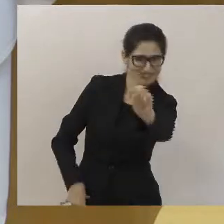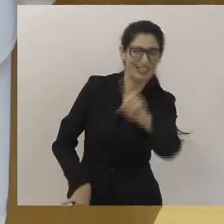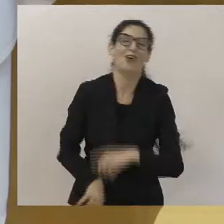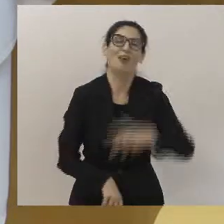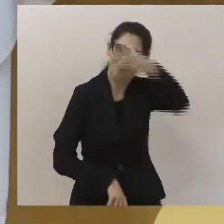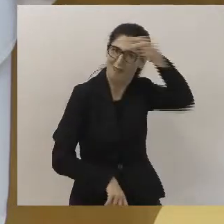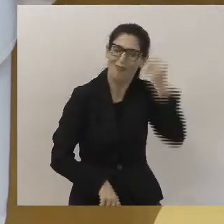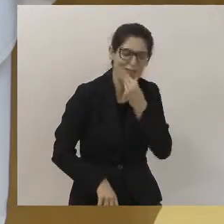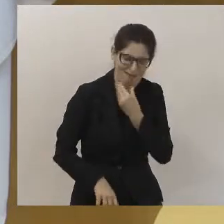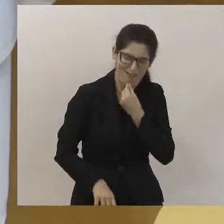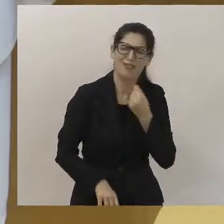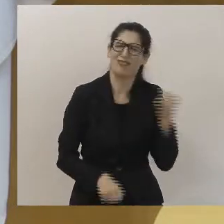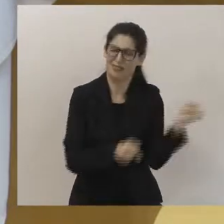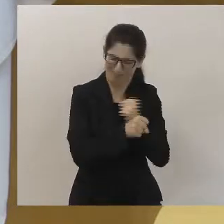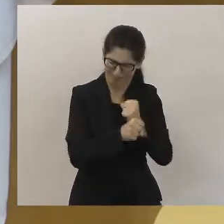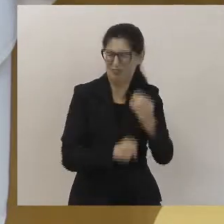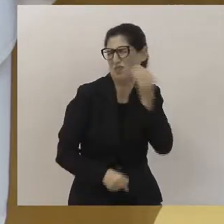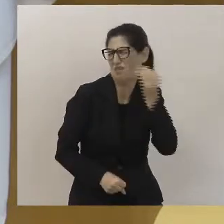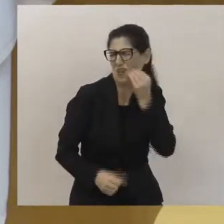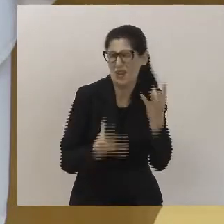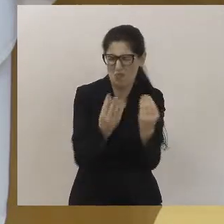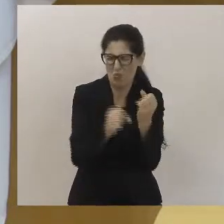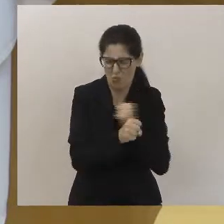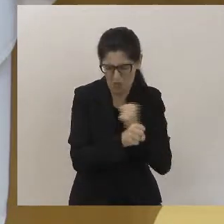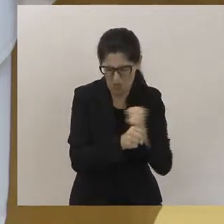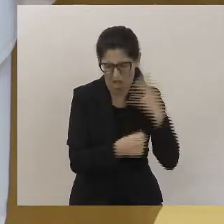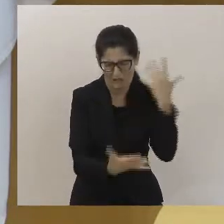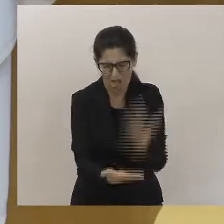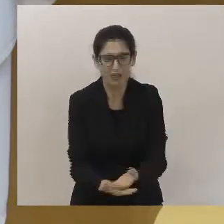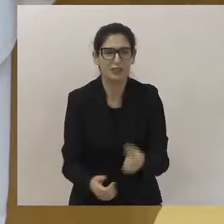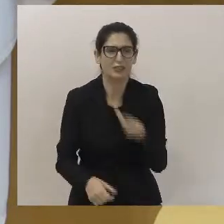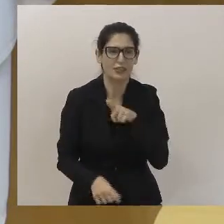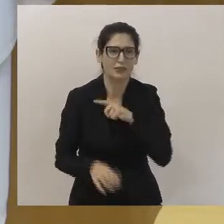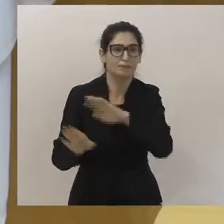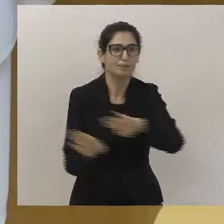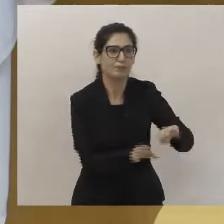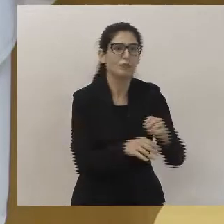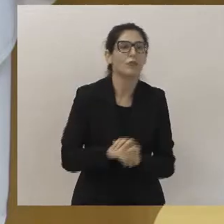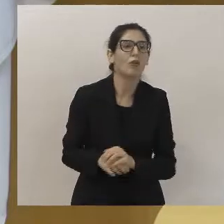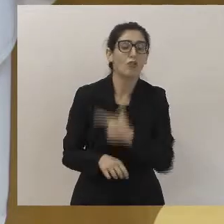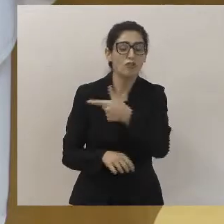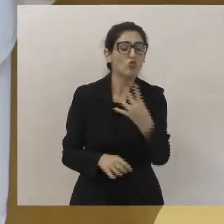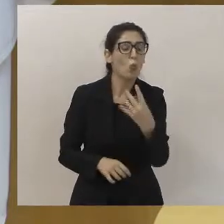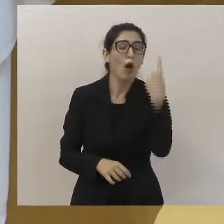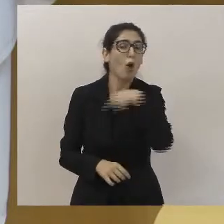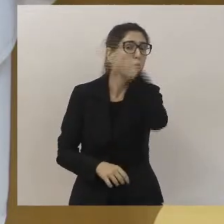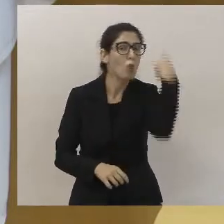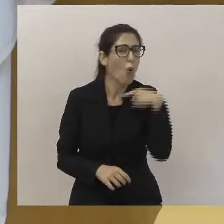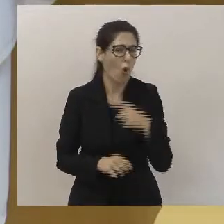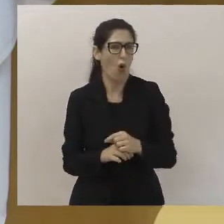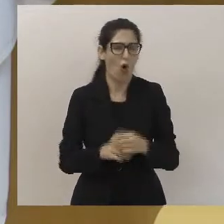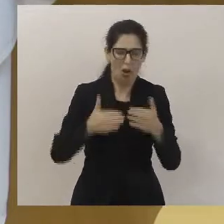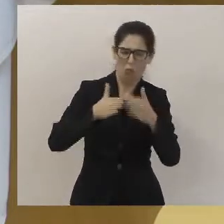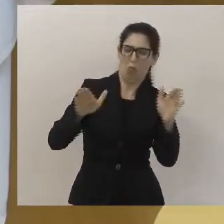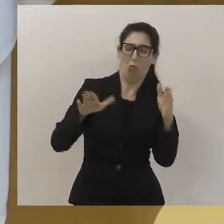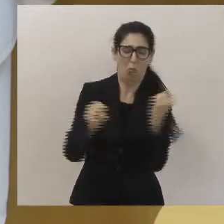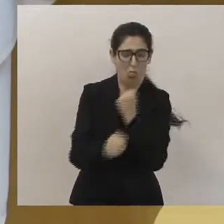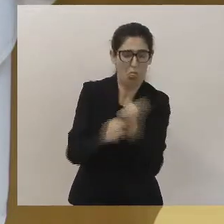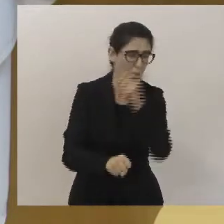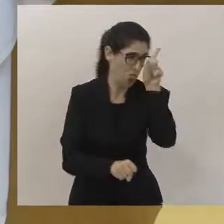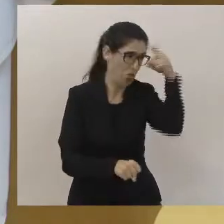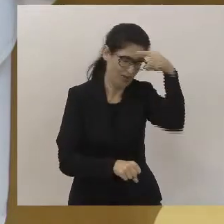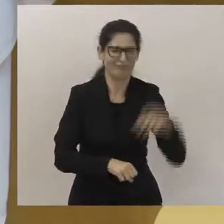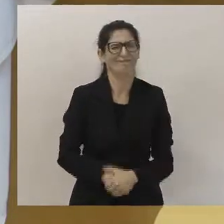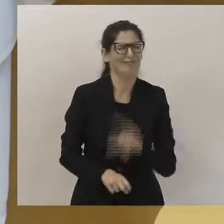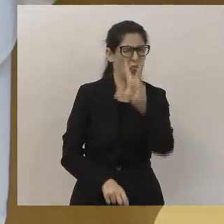proposta de se construir quatro unidades básicas de saúde 24 horas era uma ilusão daquelas que nem na história da